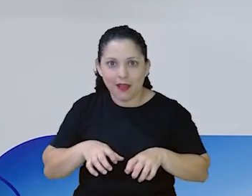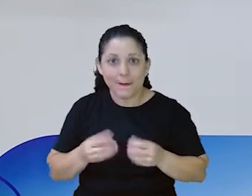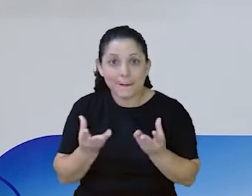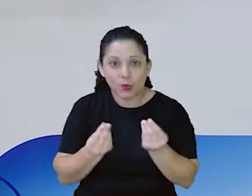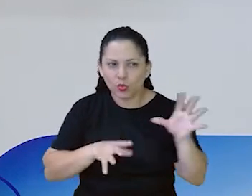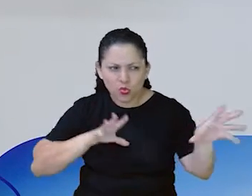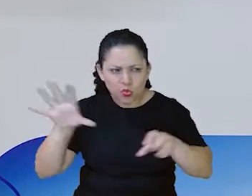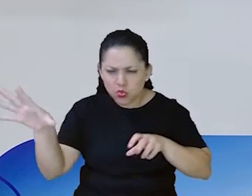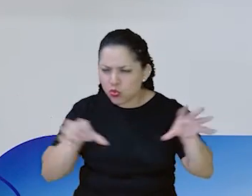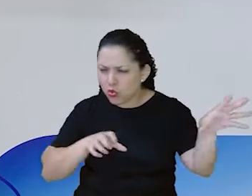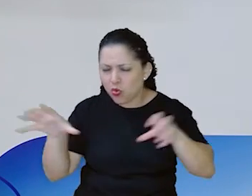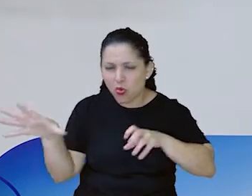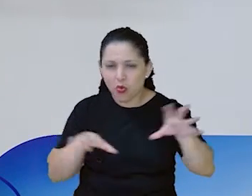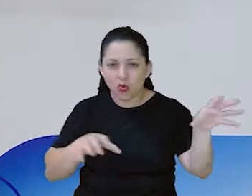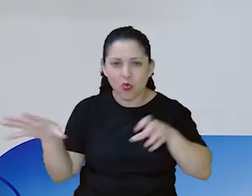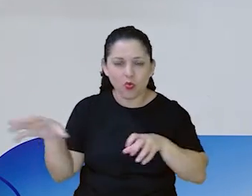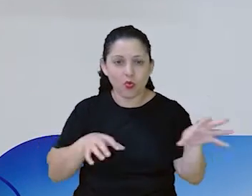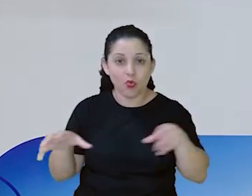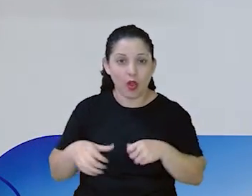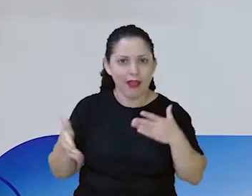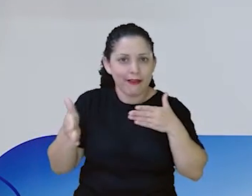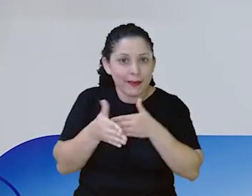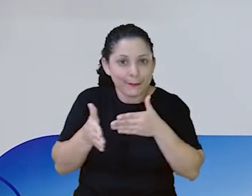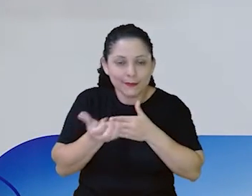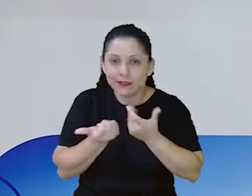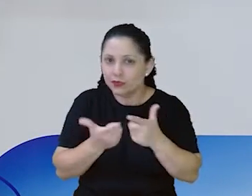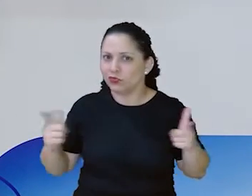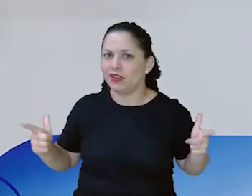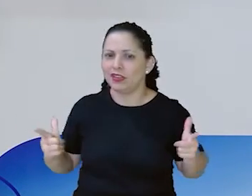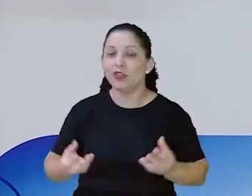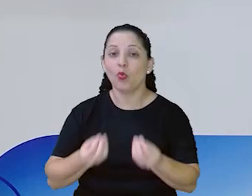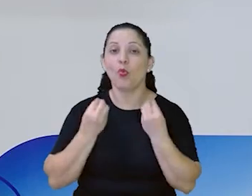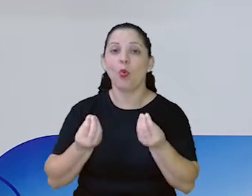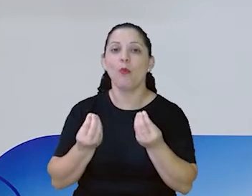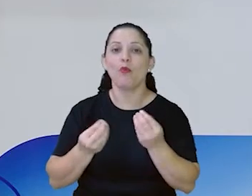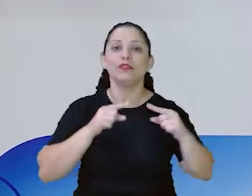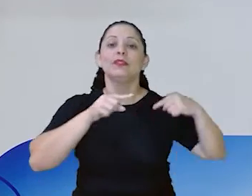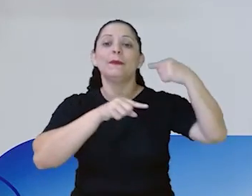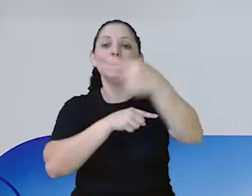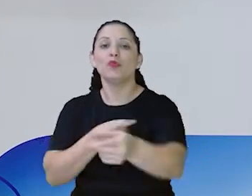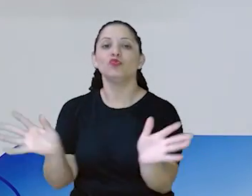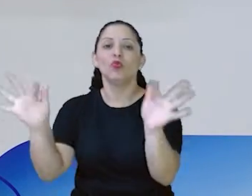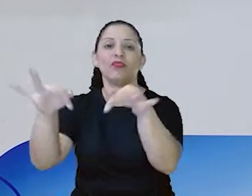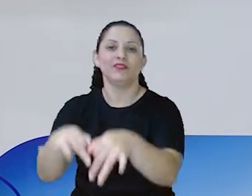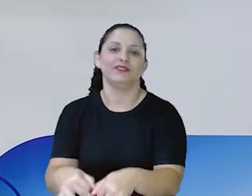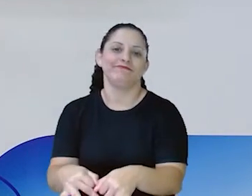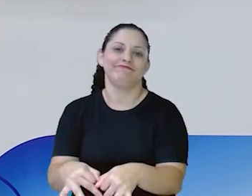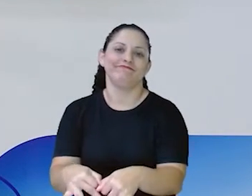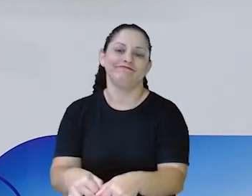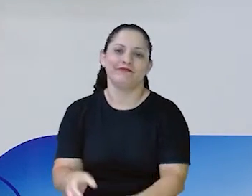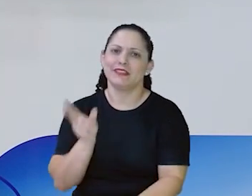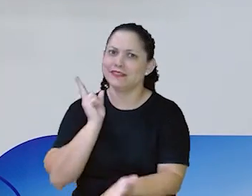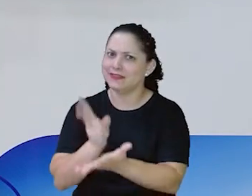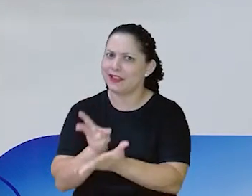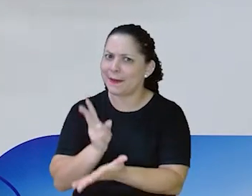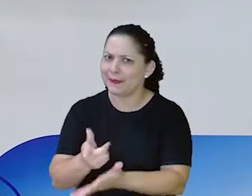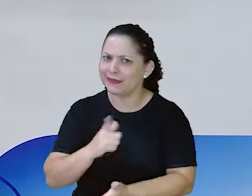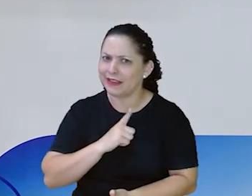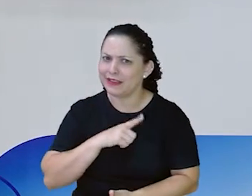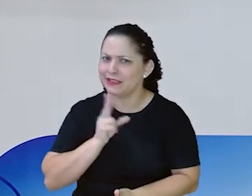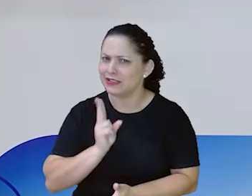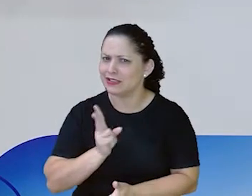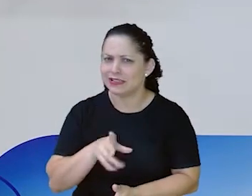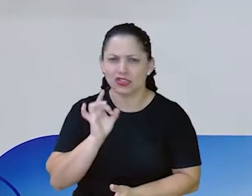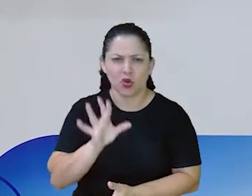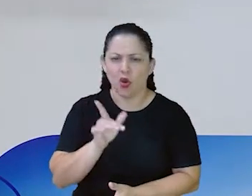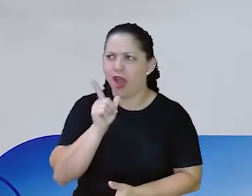desenfreada, sem pensar, será que isso não vai chegar ao fim? Será que sempre vai existir água em